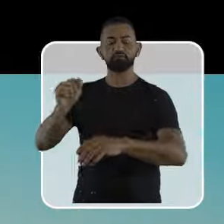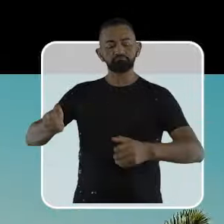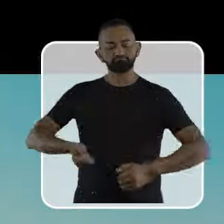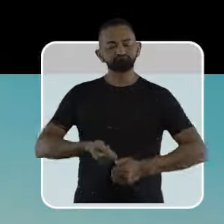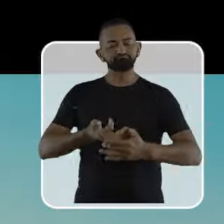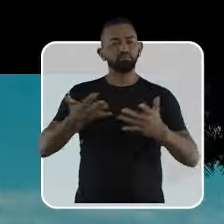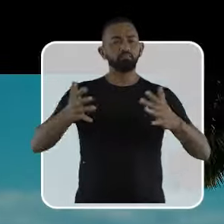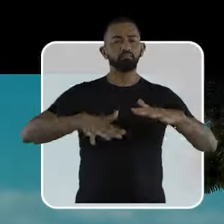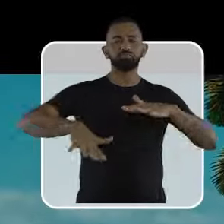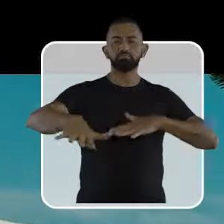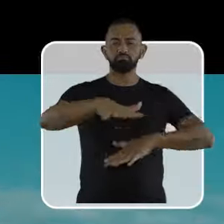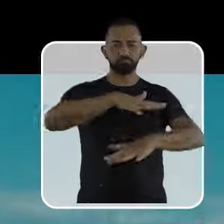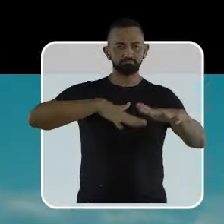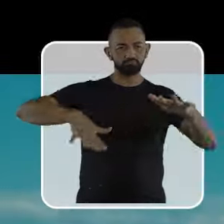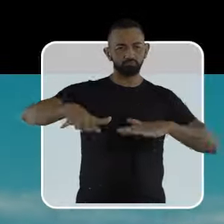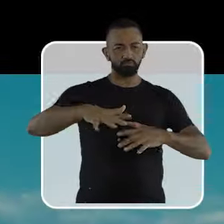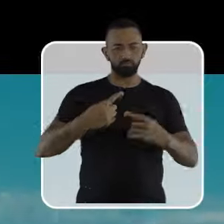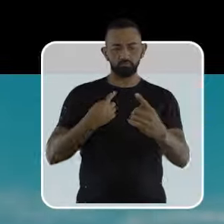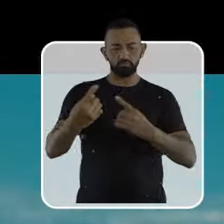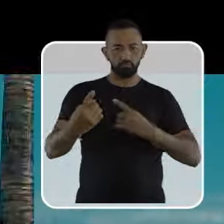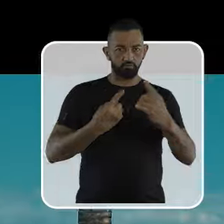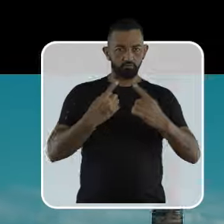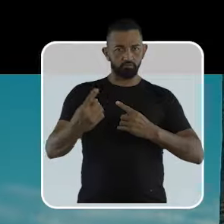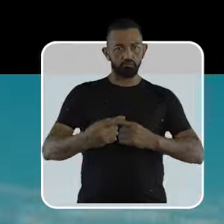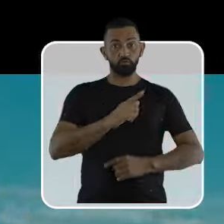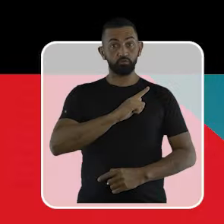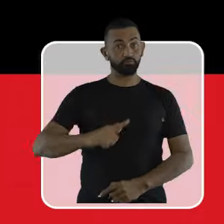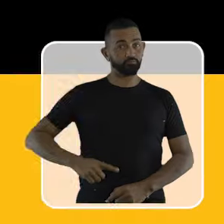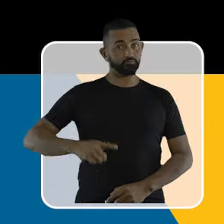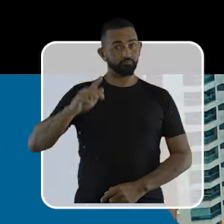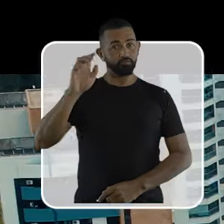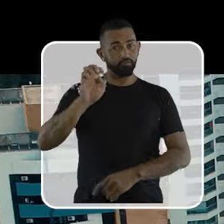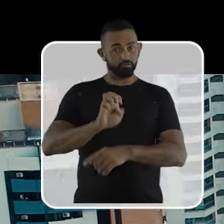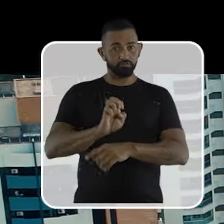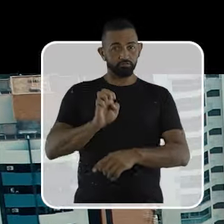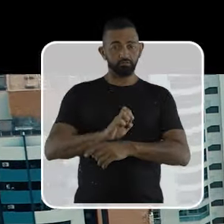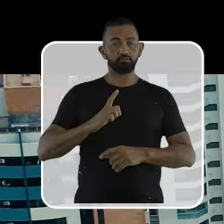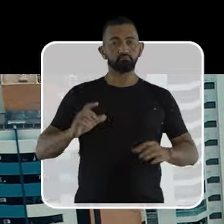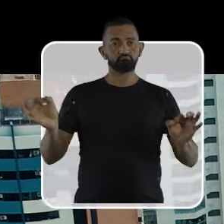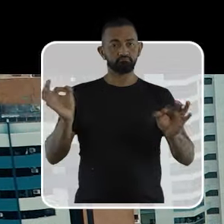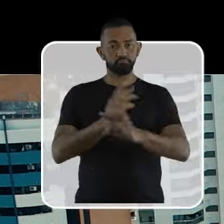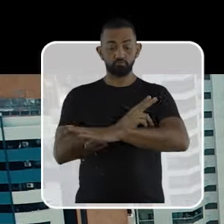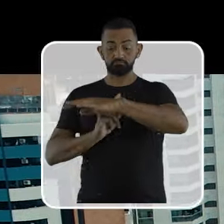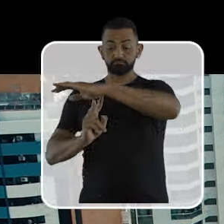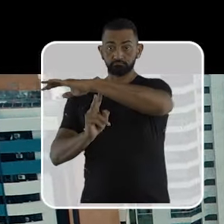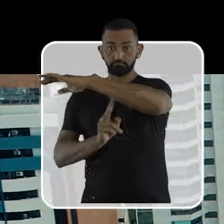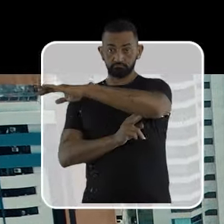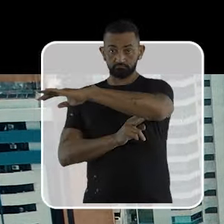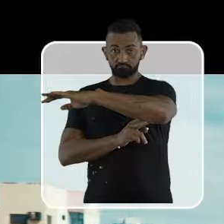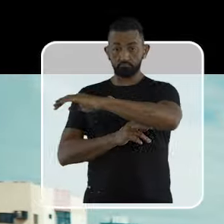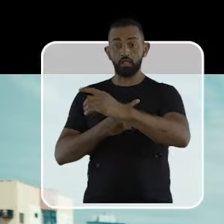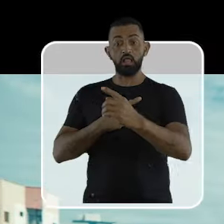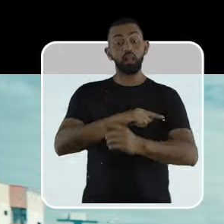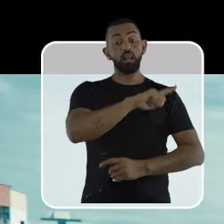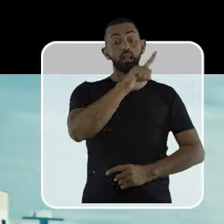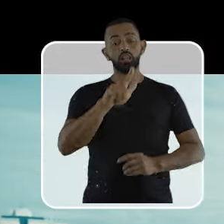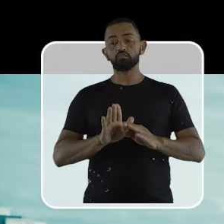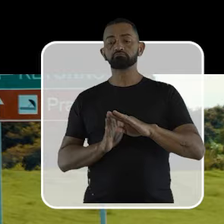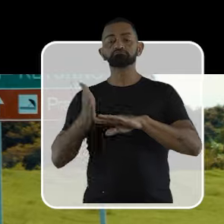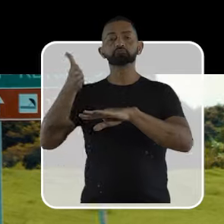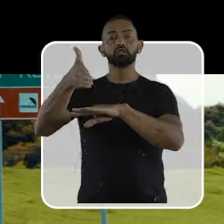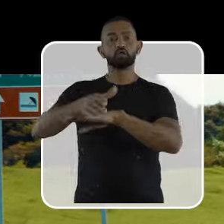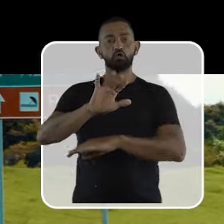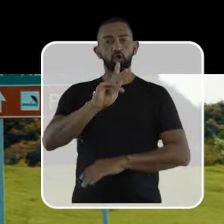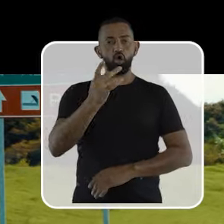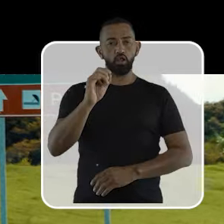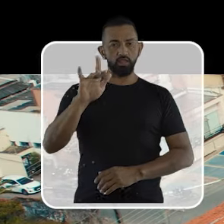em 40% o tráfego da Holandeses. Para dar total fluidez ao trânsito nos dois sentidos, o governo do estado está